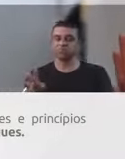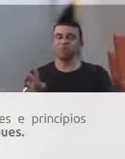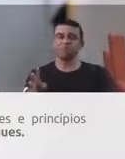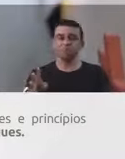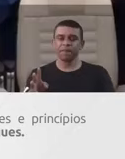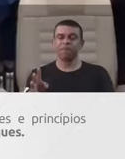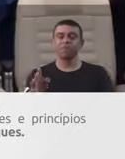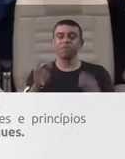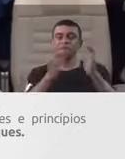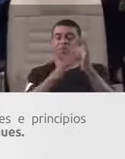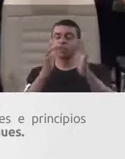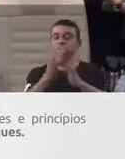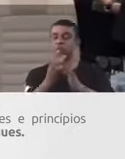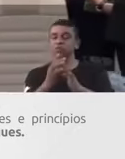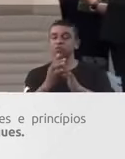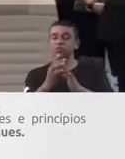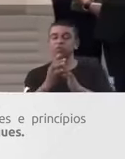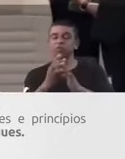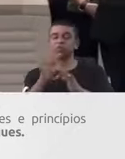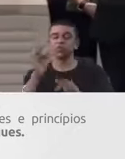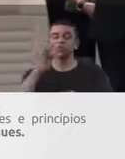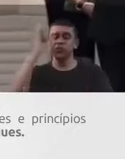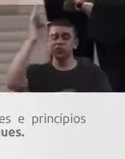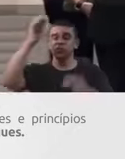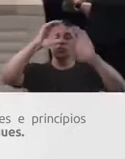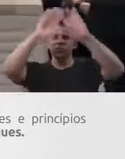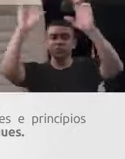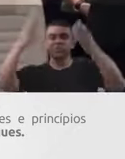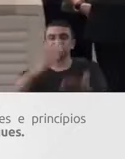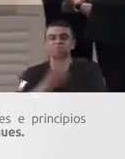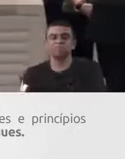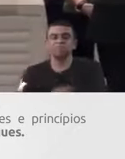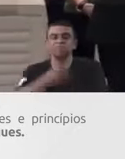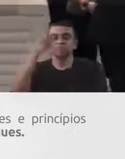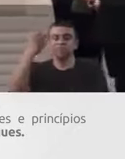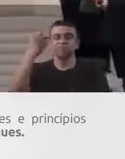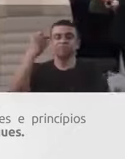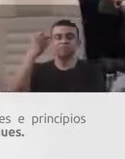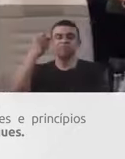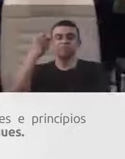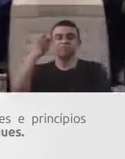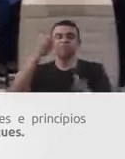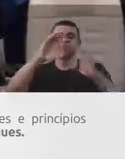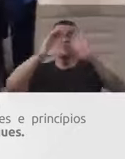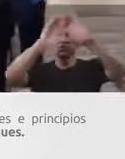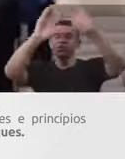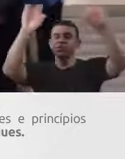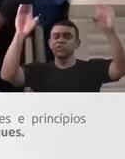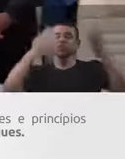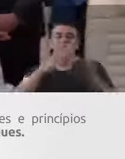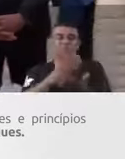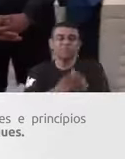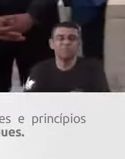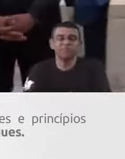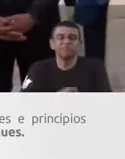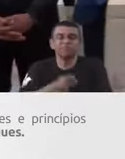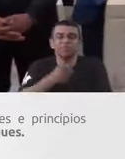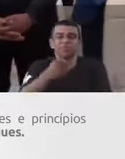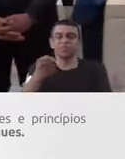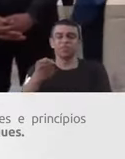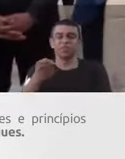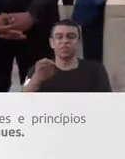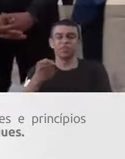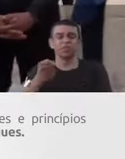Porque o Filho do Homem veio buscar e salvar o que se havia perdido. Porque Deus